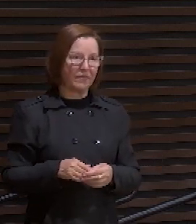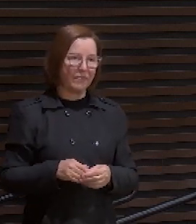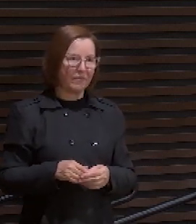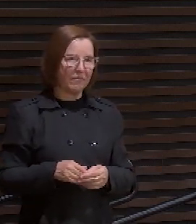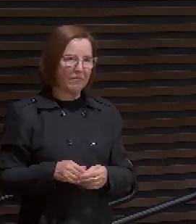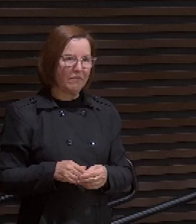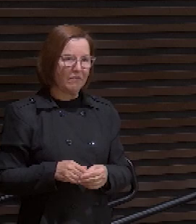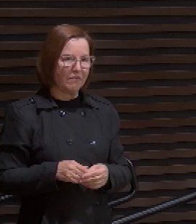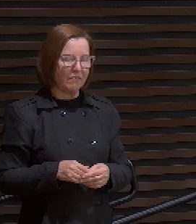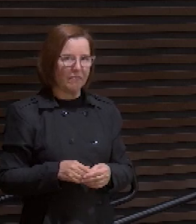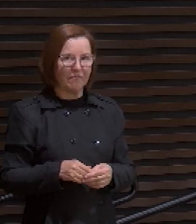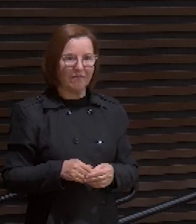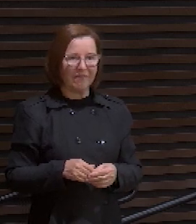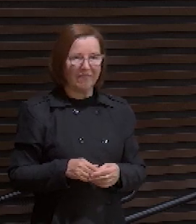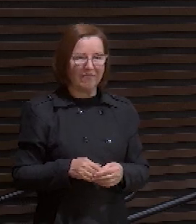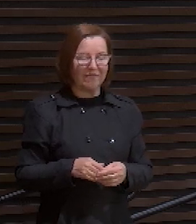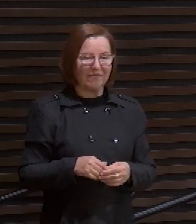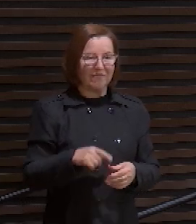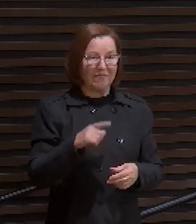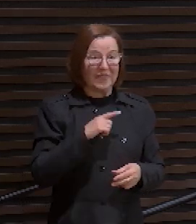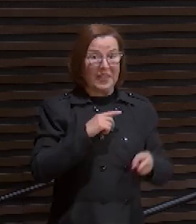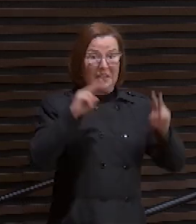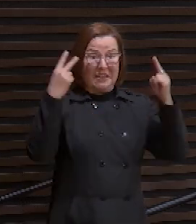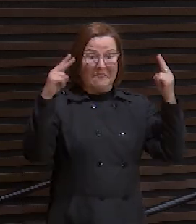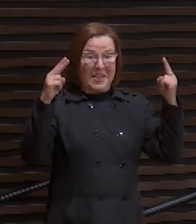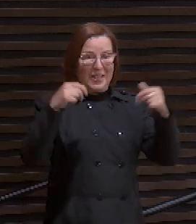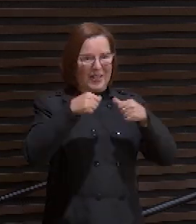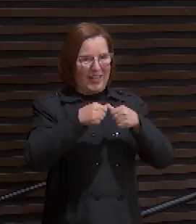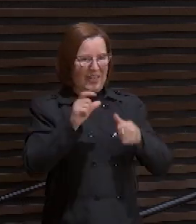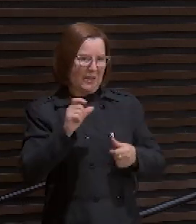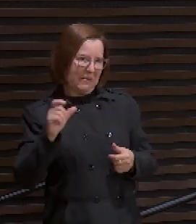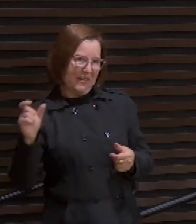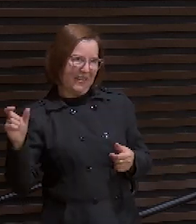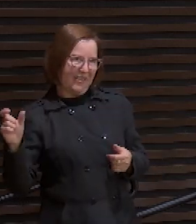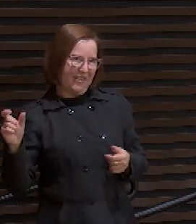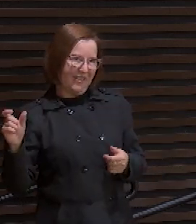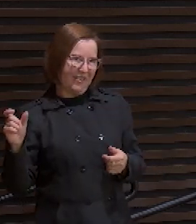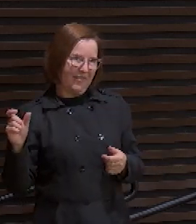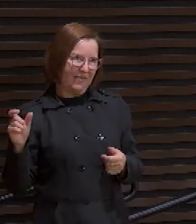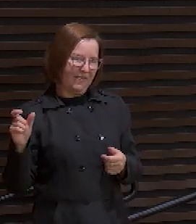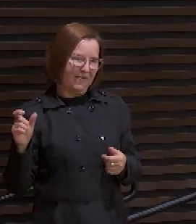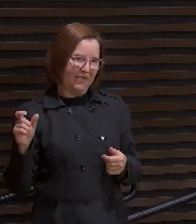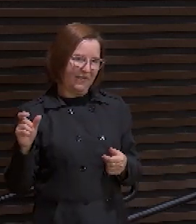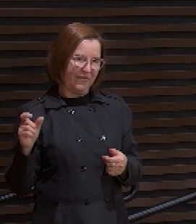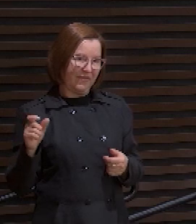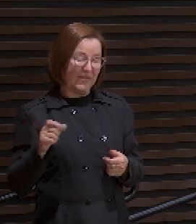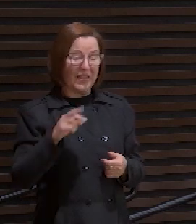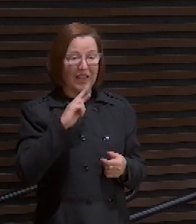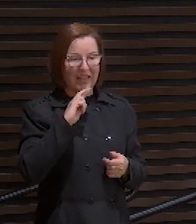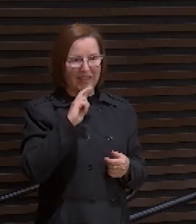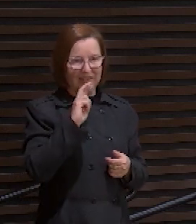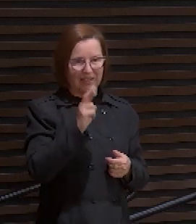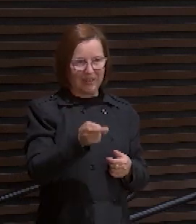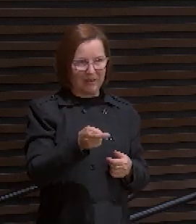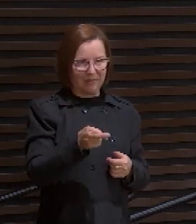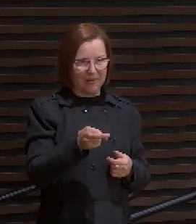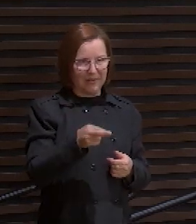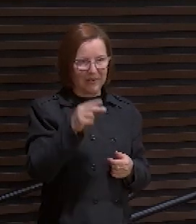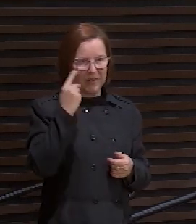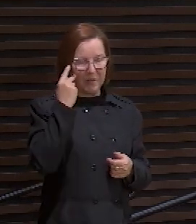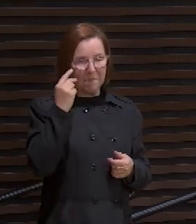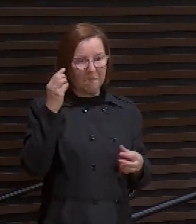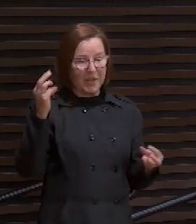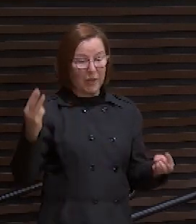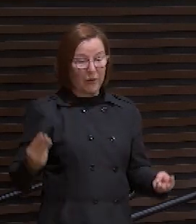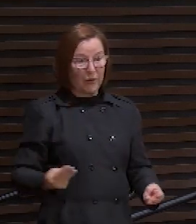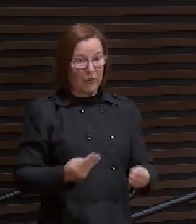Há uma nota triunfal nessas palavras. Elas são a resposta àqueles judeus